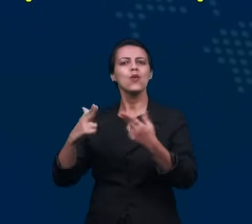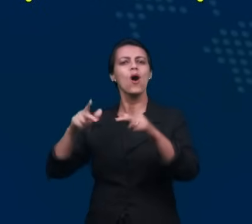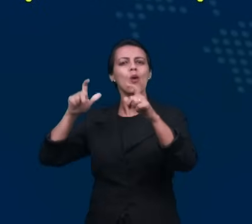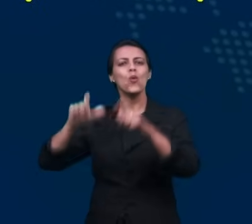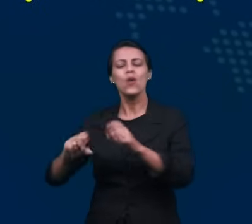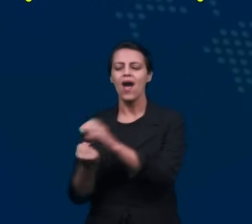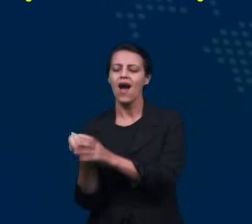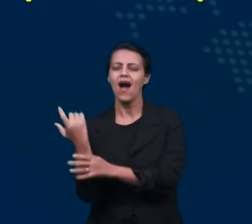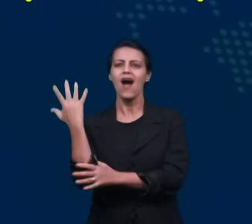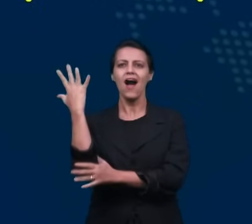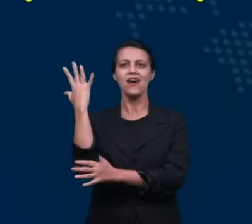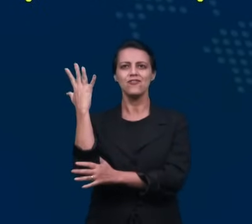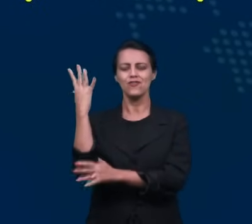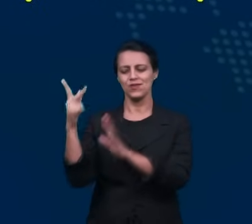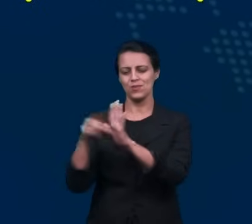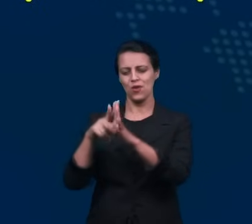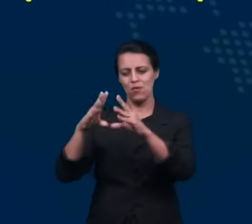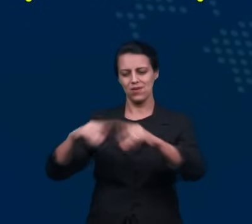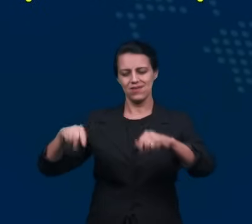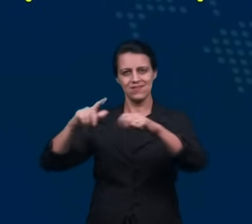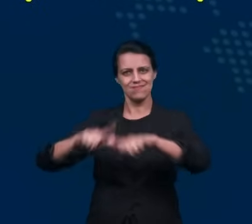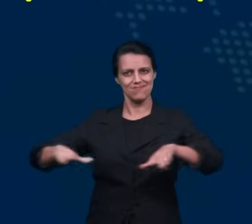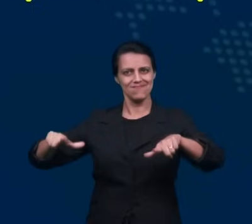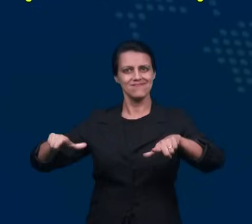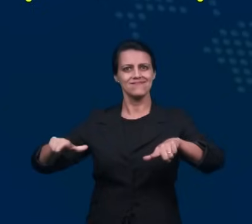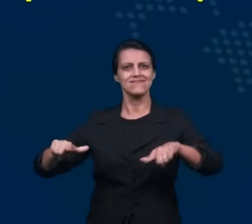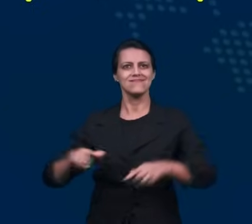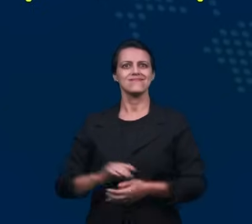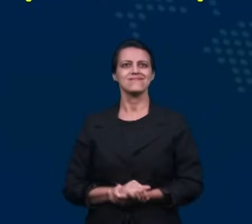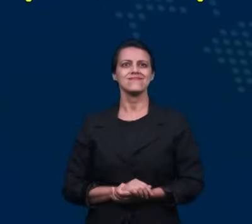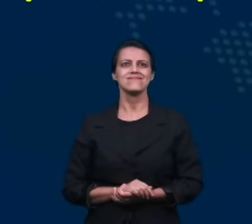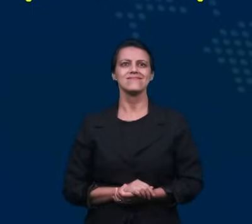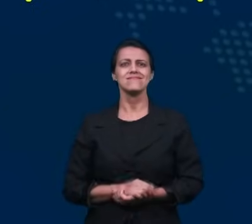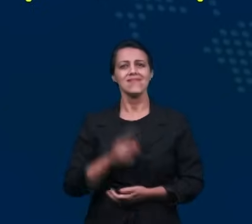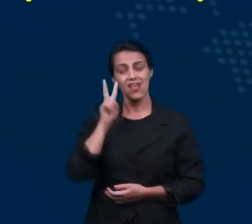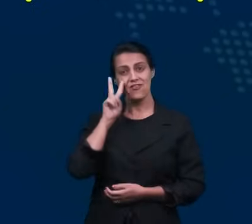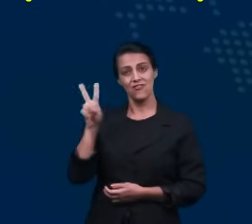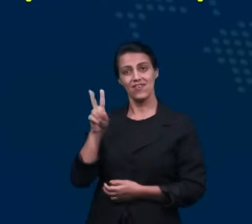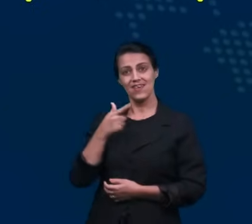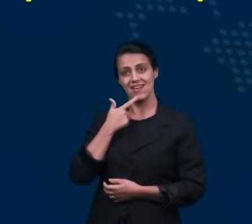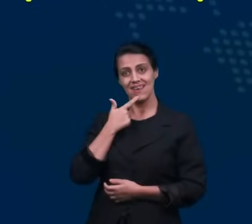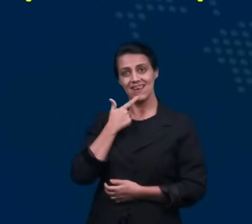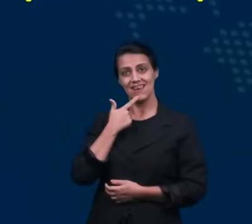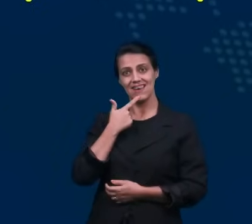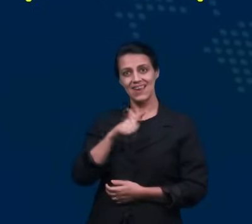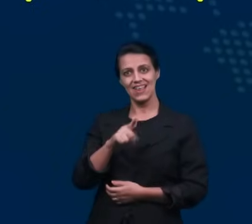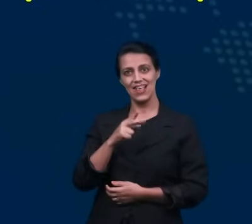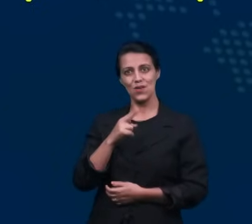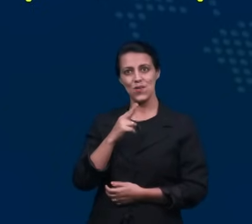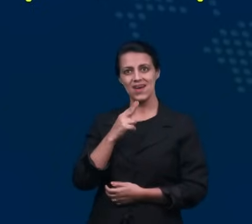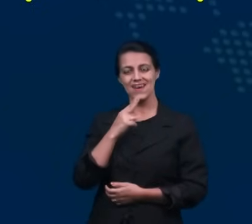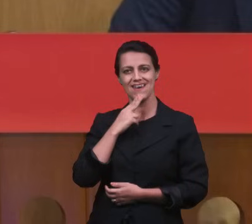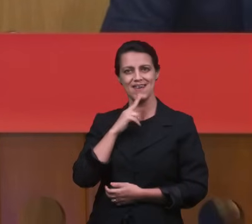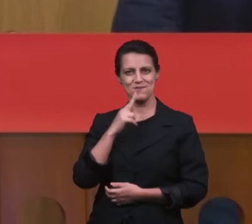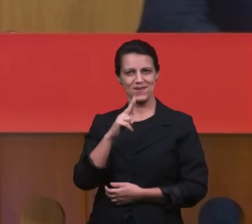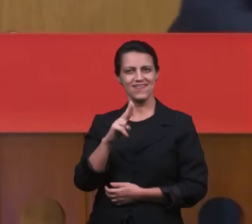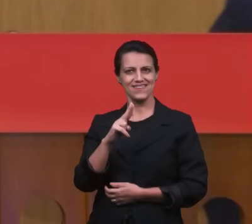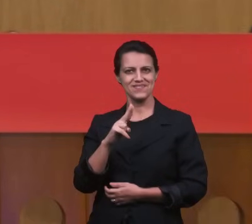ninguém vai ler isso aqui, tá? Primeiro está em hebraico, e eu também entendo muito pouco, a não ser